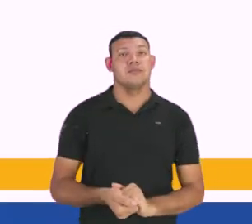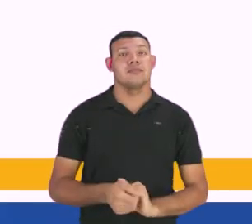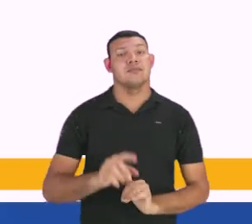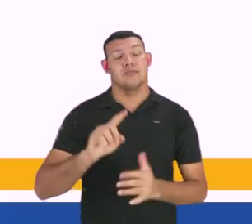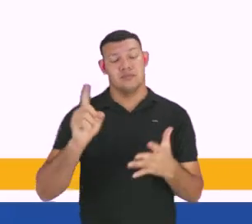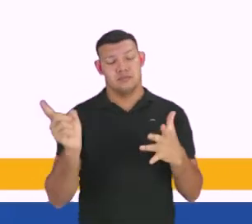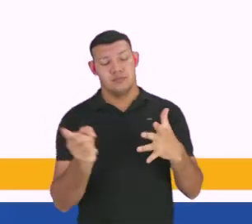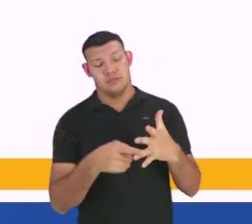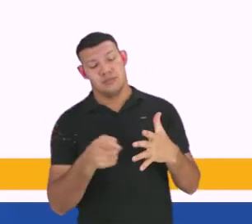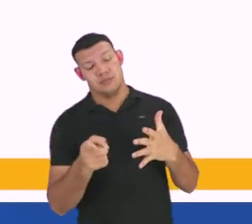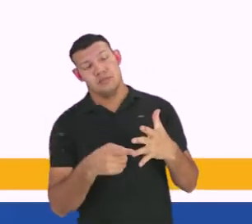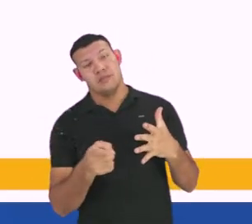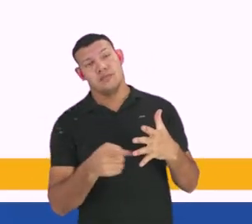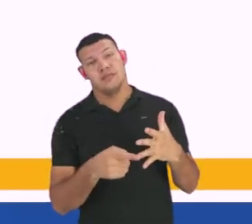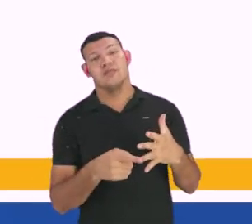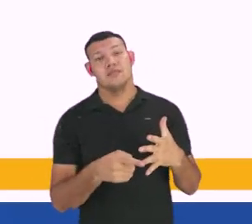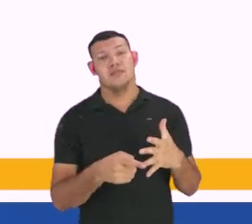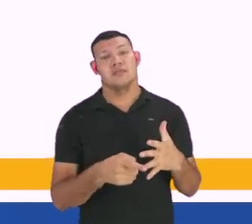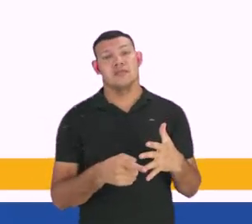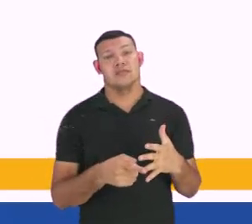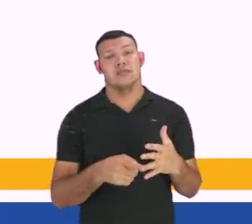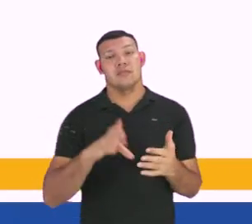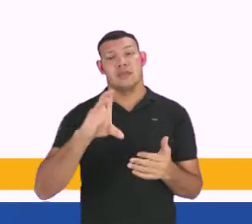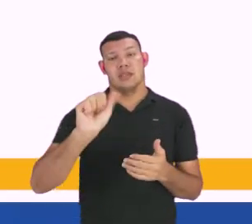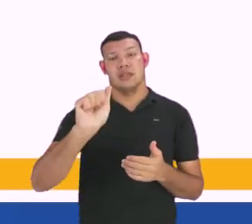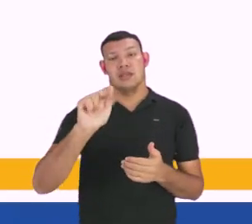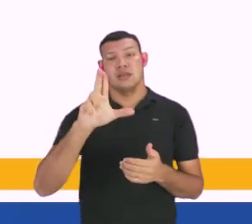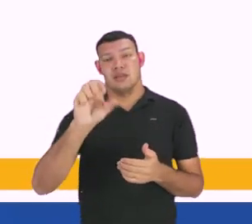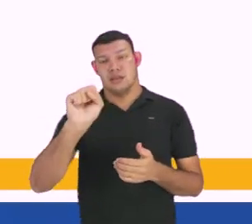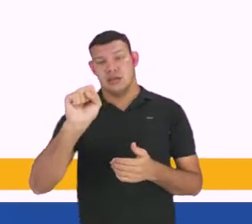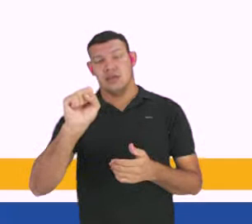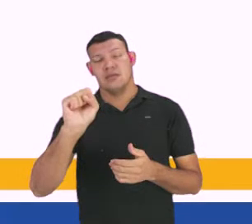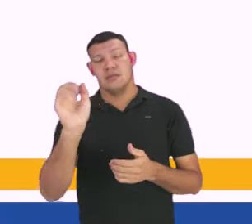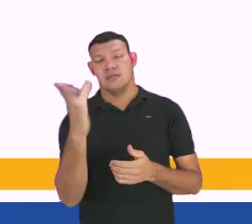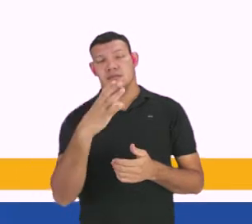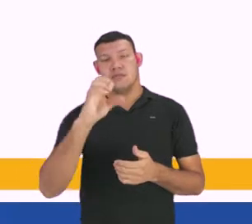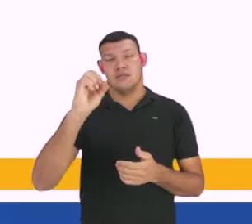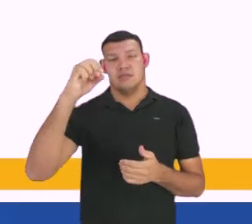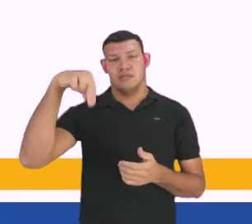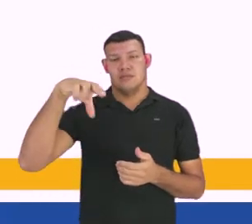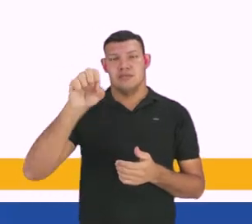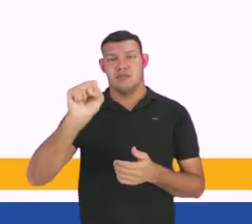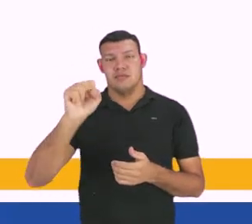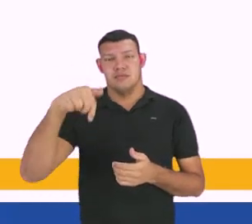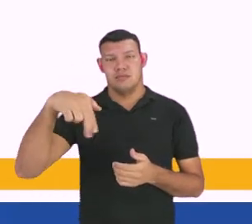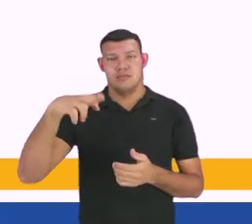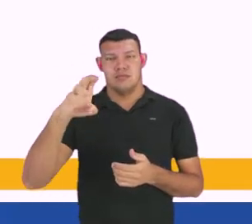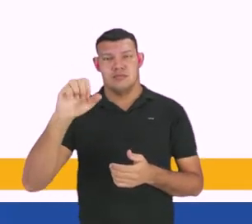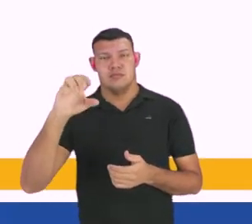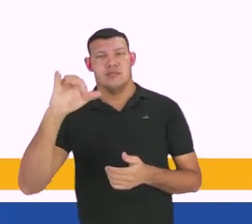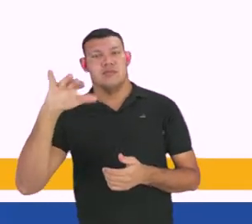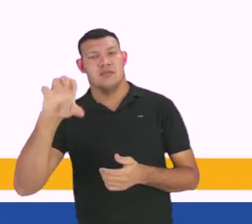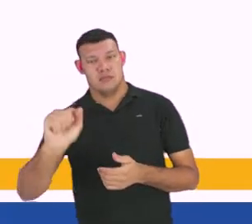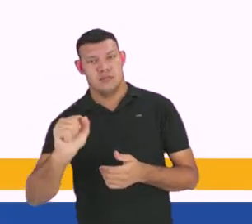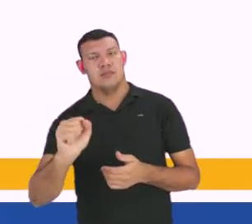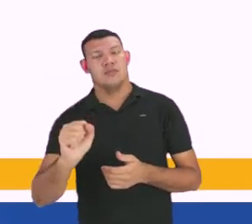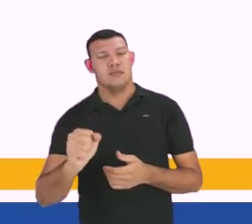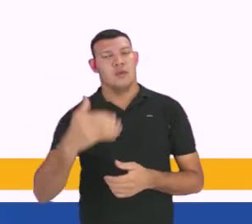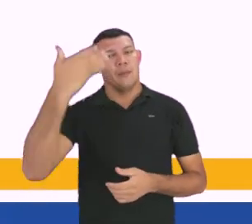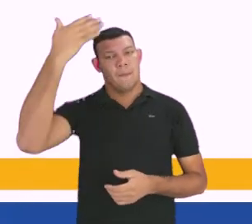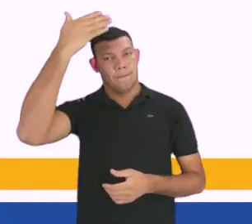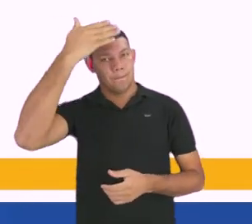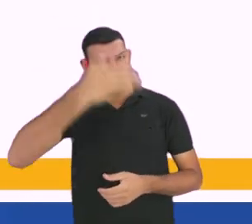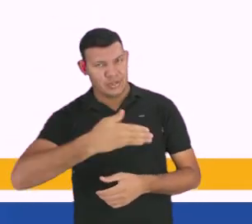nós temos o argumento por causa e consequência. Esse tipo de argumento ele busca comprovar